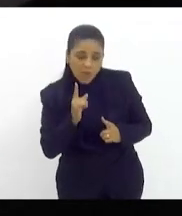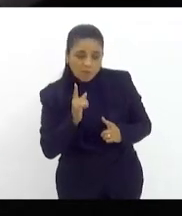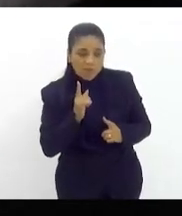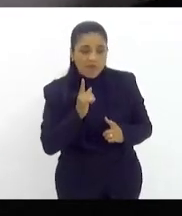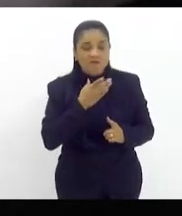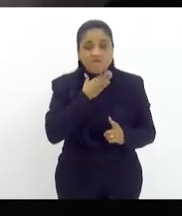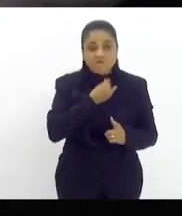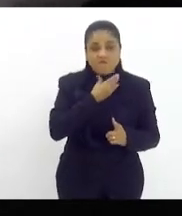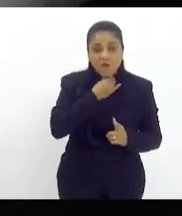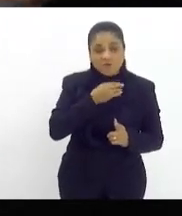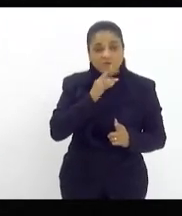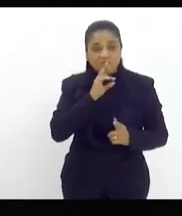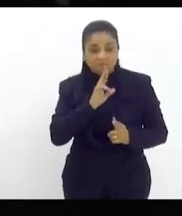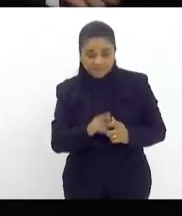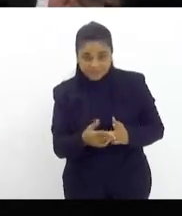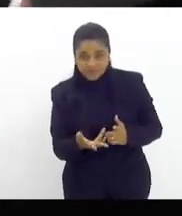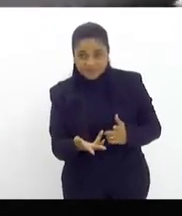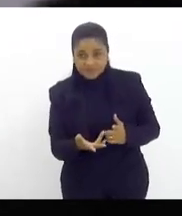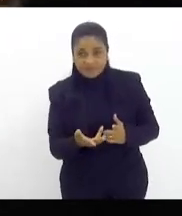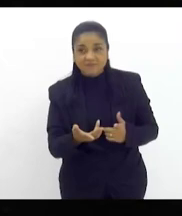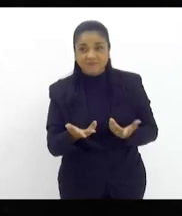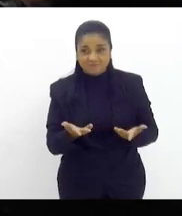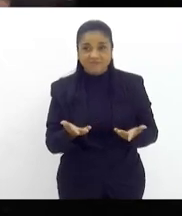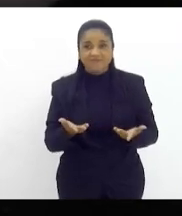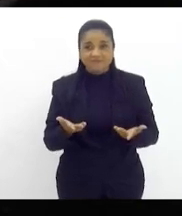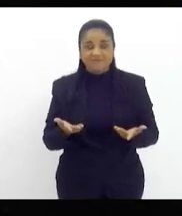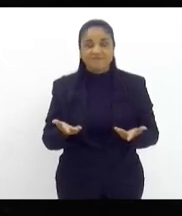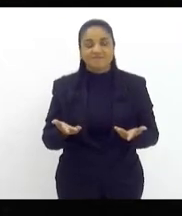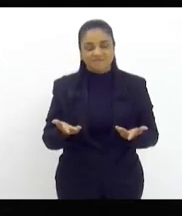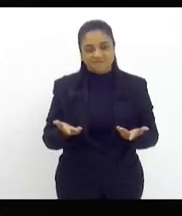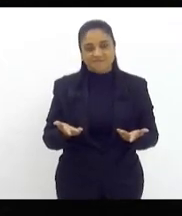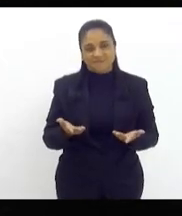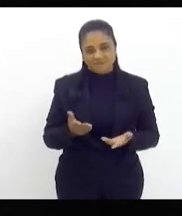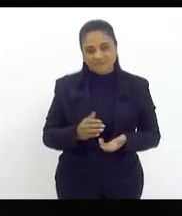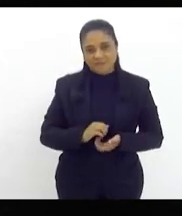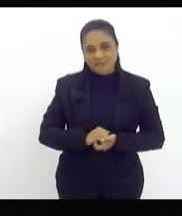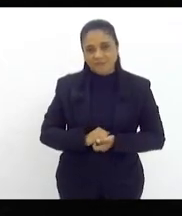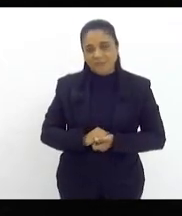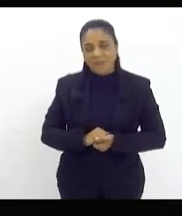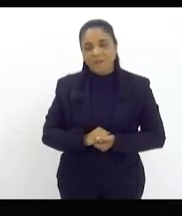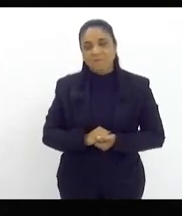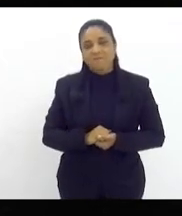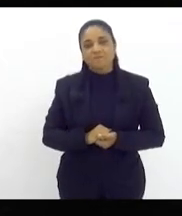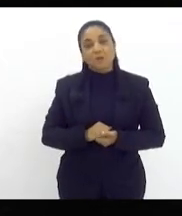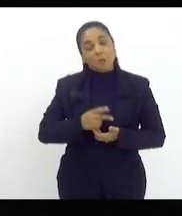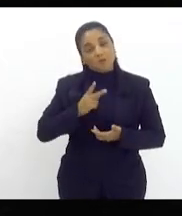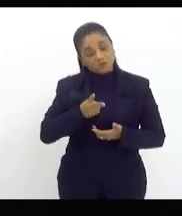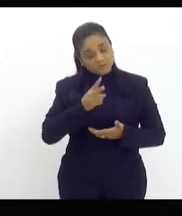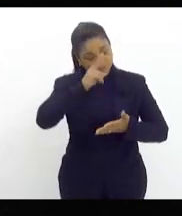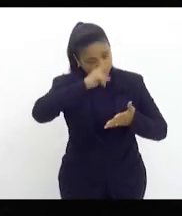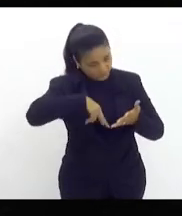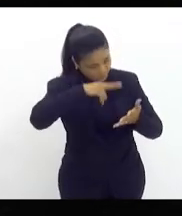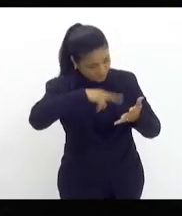falsa se eu parto de uma premissa falsa minha conclusão será também ela falsa mas continuando